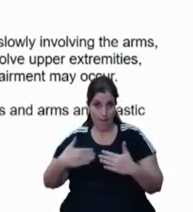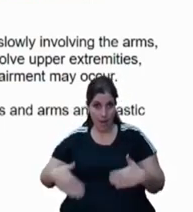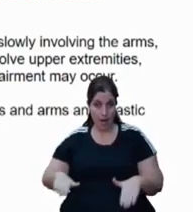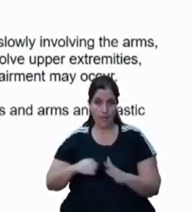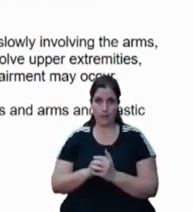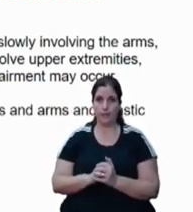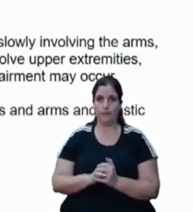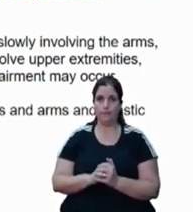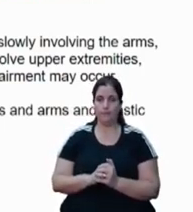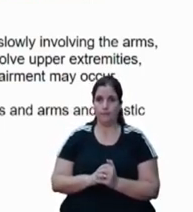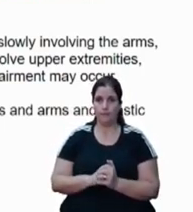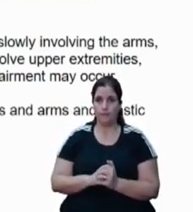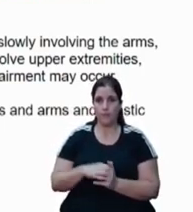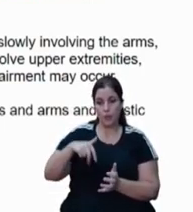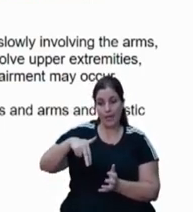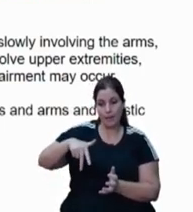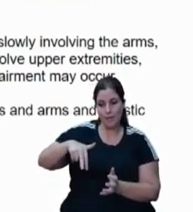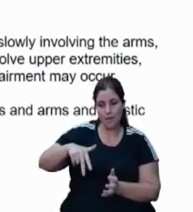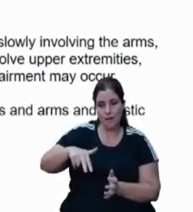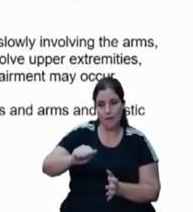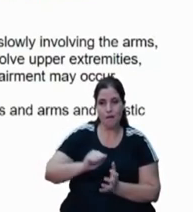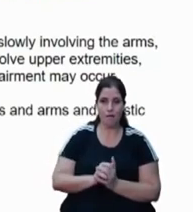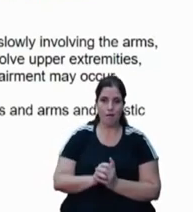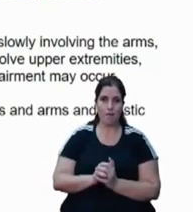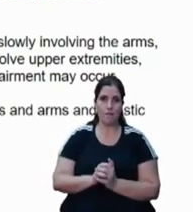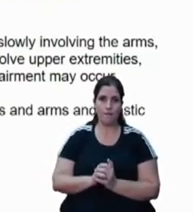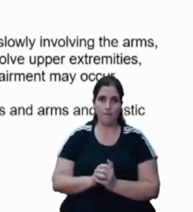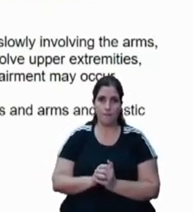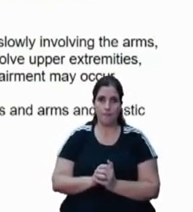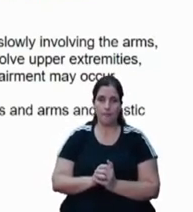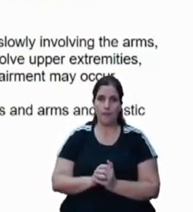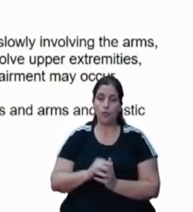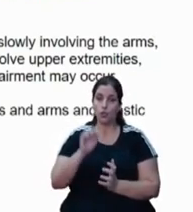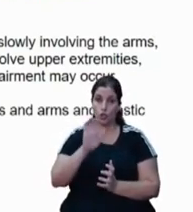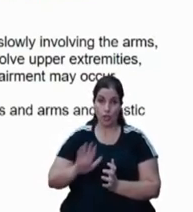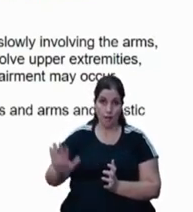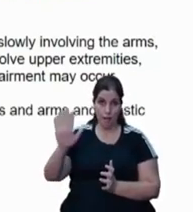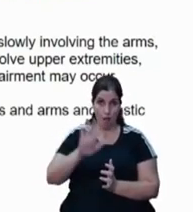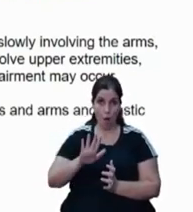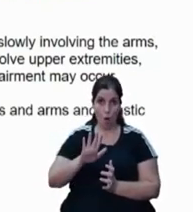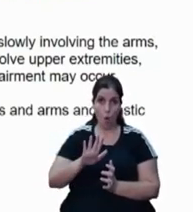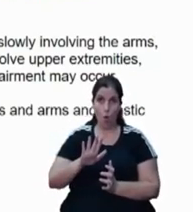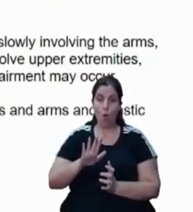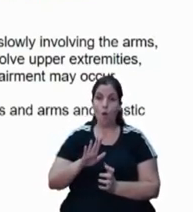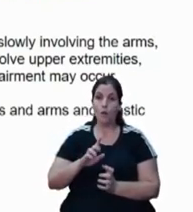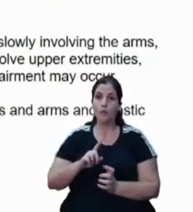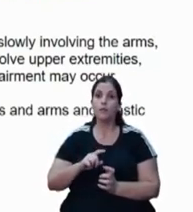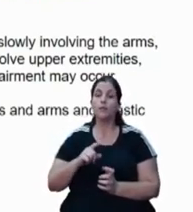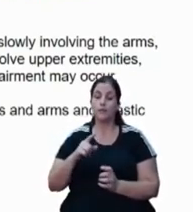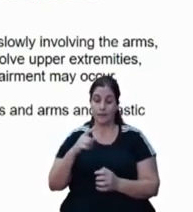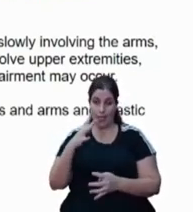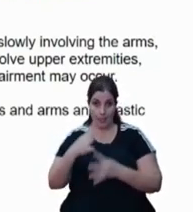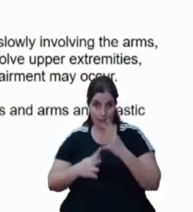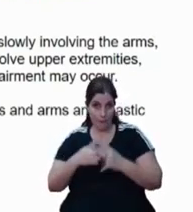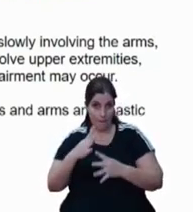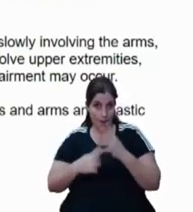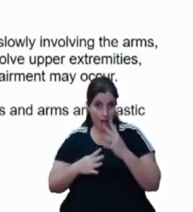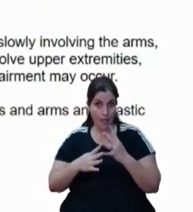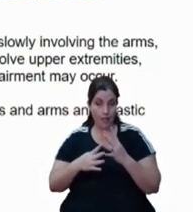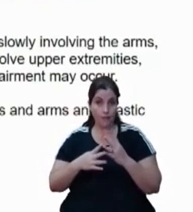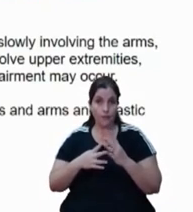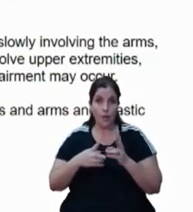degraus. Muitos degraus de espasticidade e, geralmente, um grau leve de comprometimento da